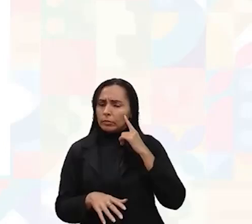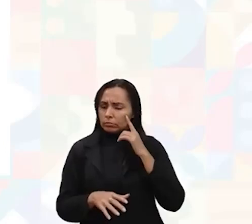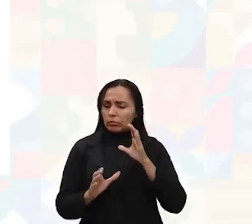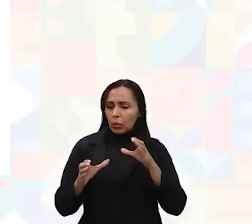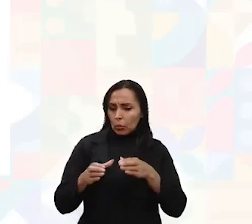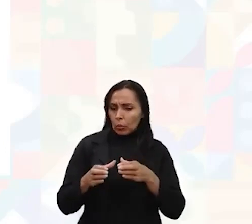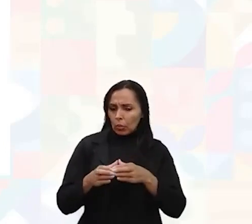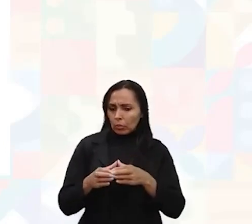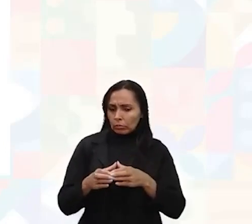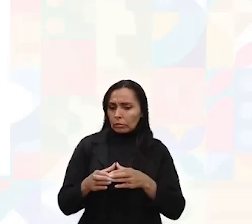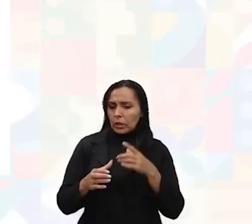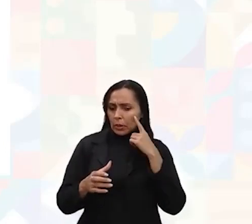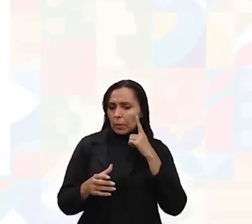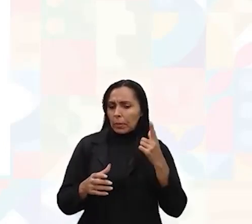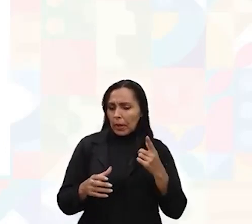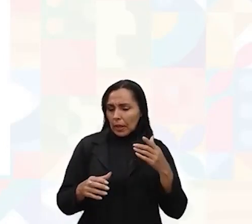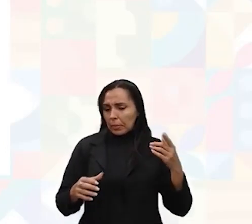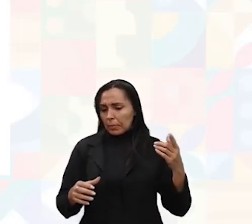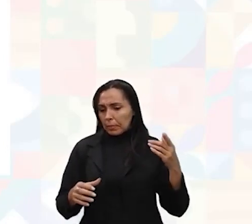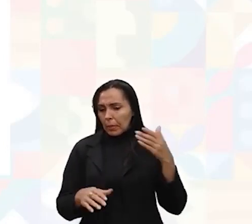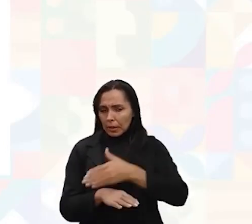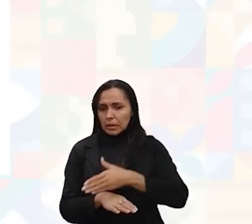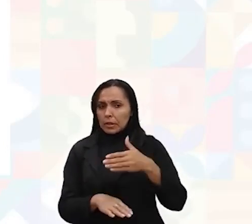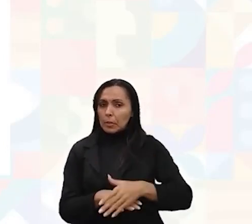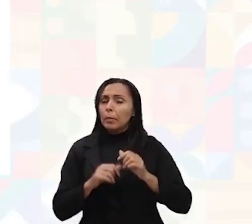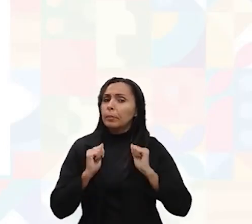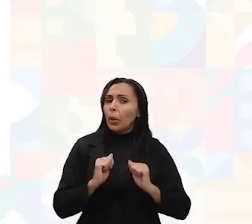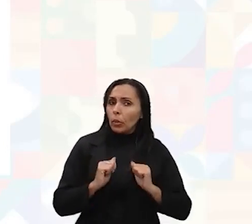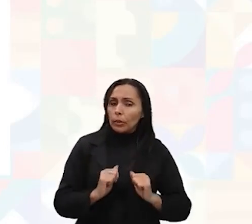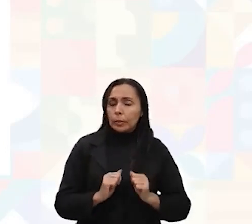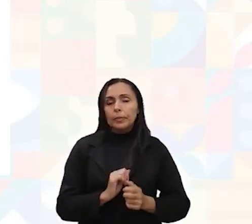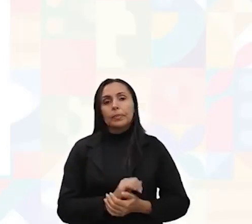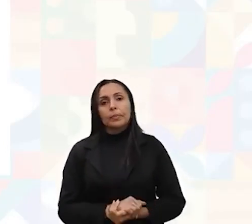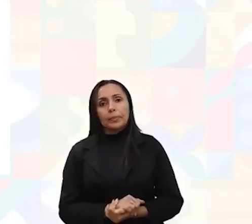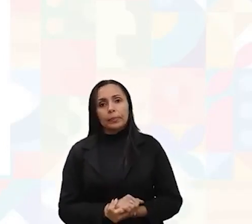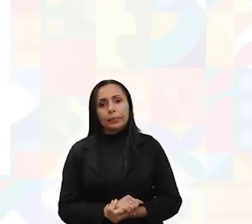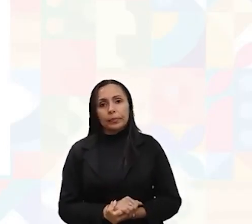grupo ativamente, certo? E ainda assim